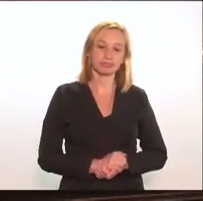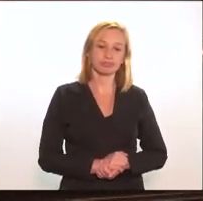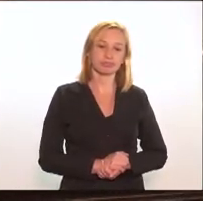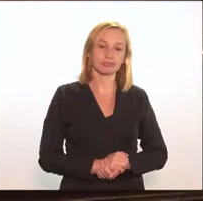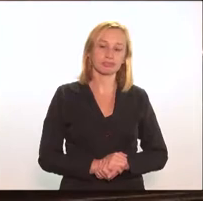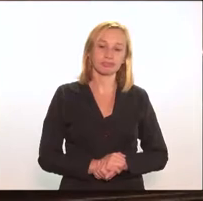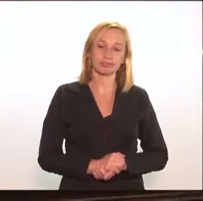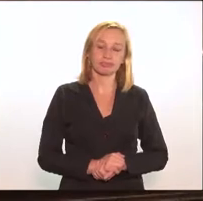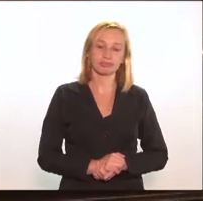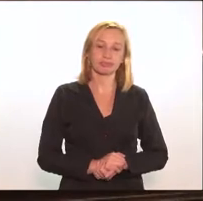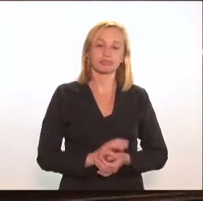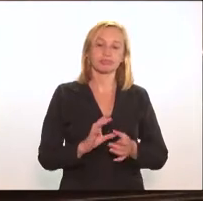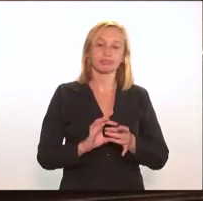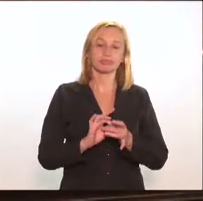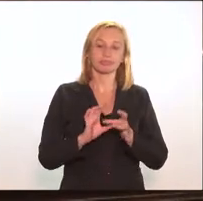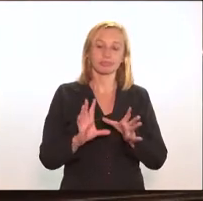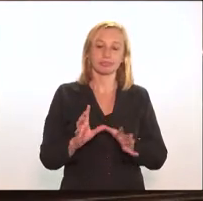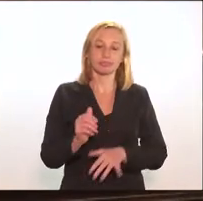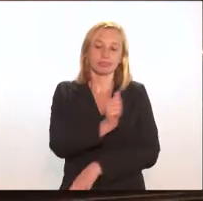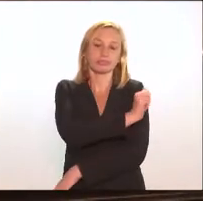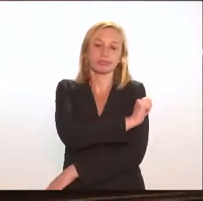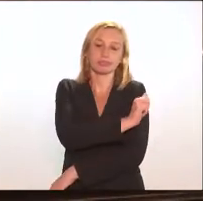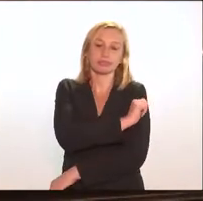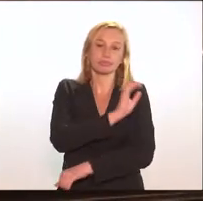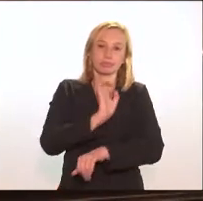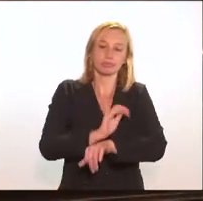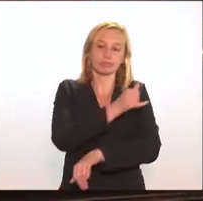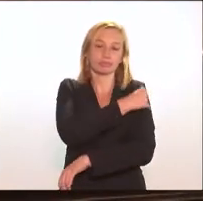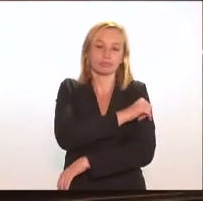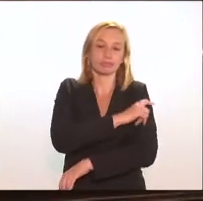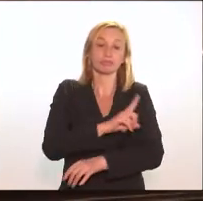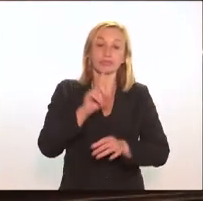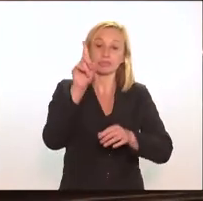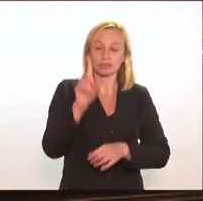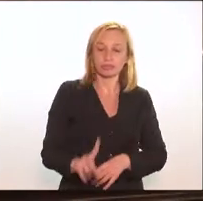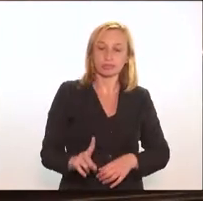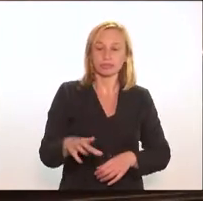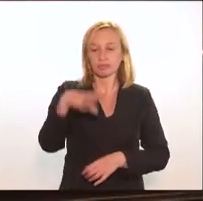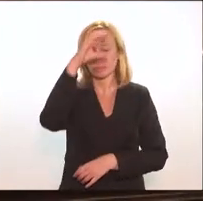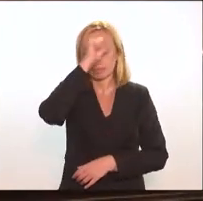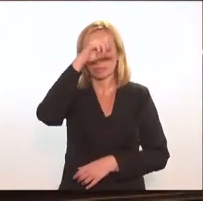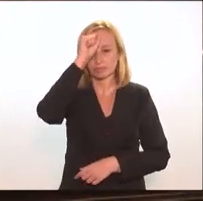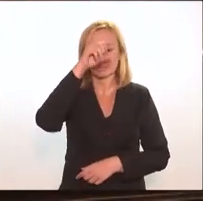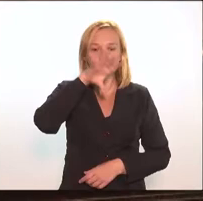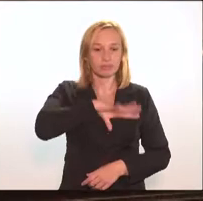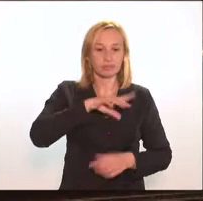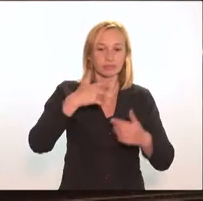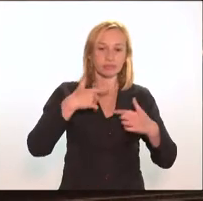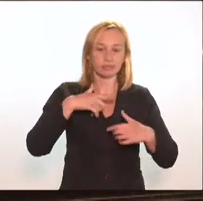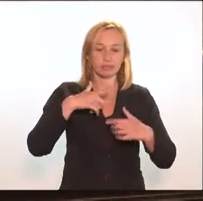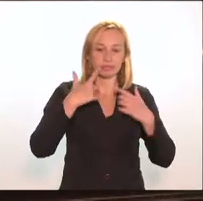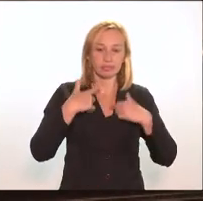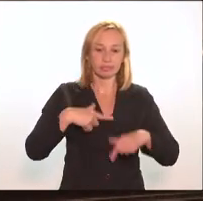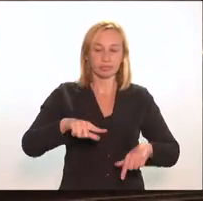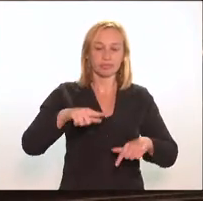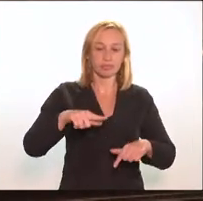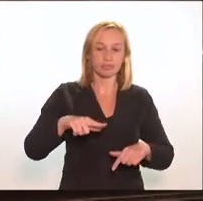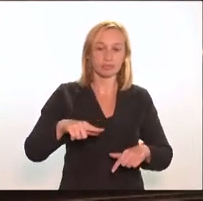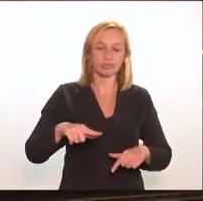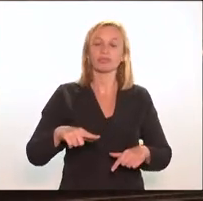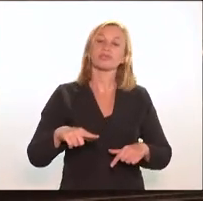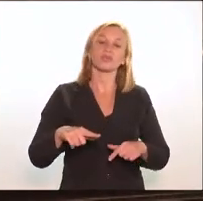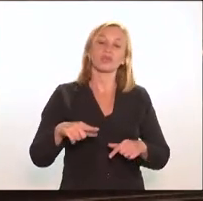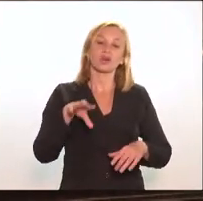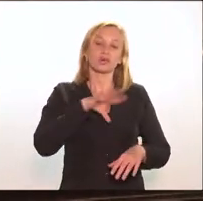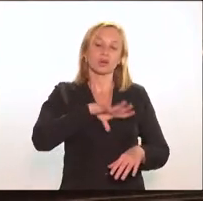é garantido aos estudantes do Estado do Rio de Janeiro o direito ao aprendizado da língua portuguesa de acordo com as normas e